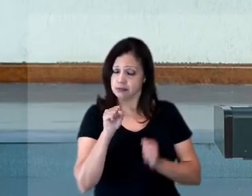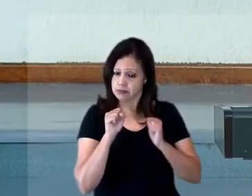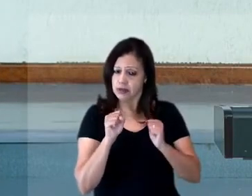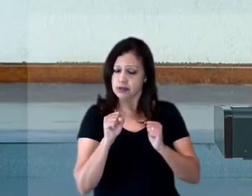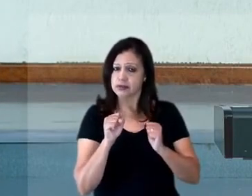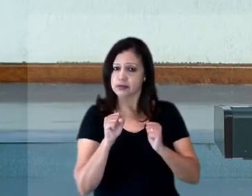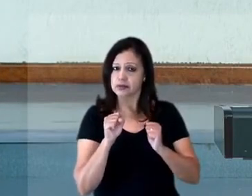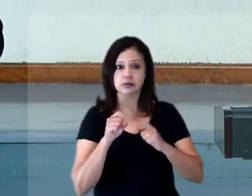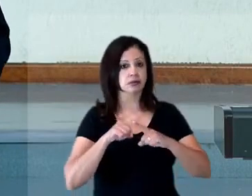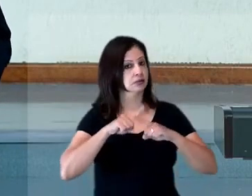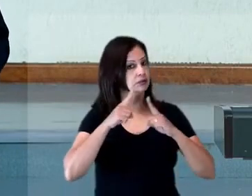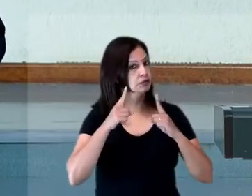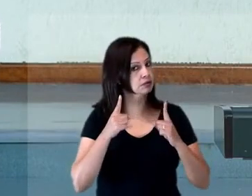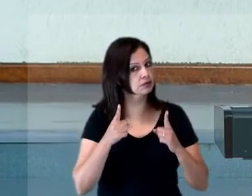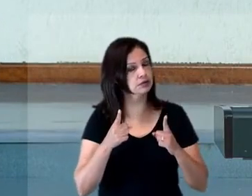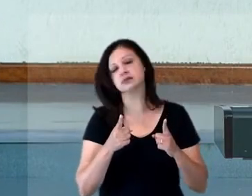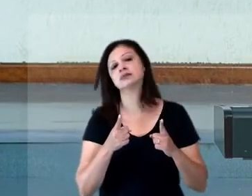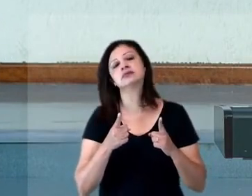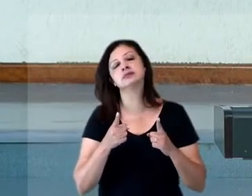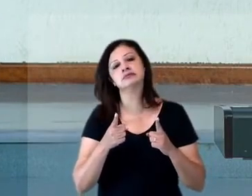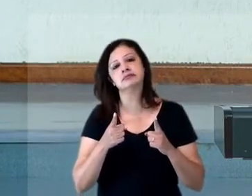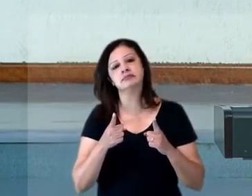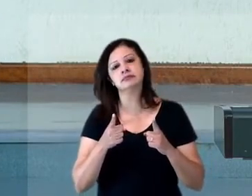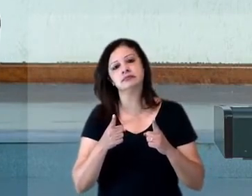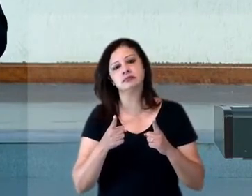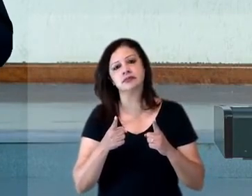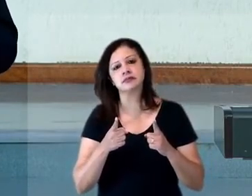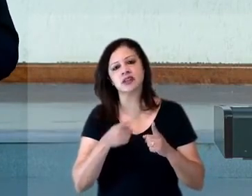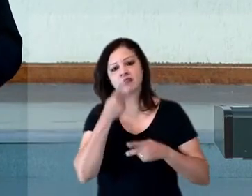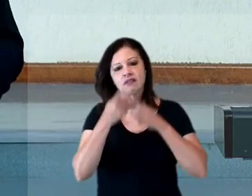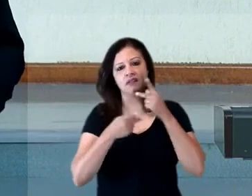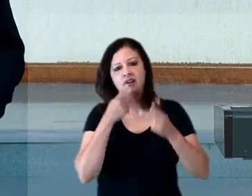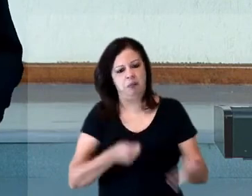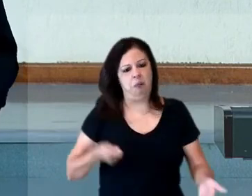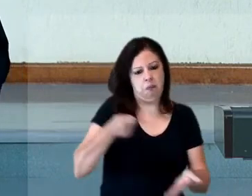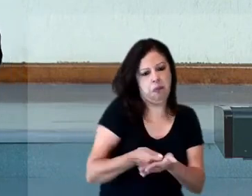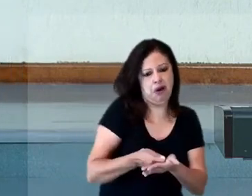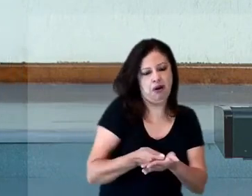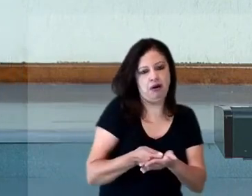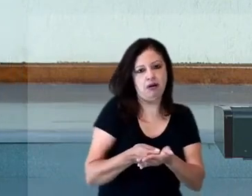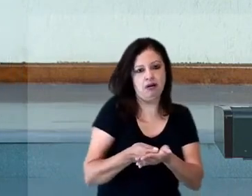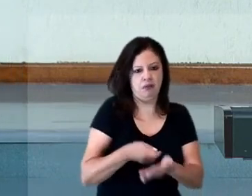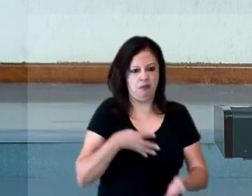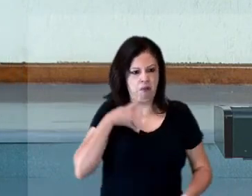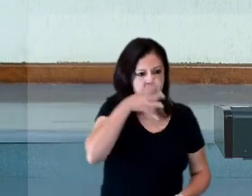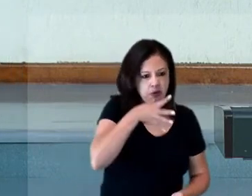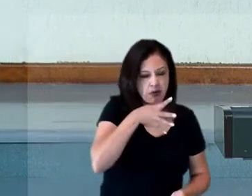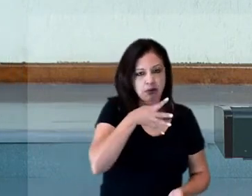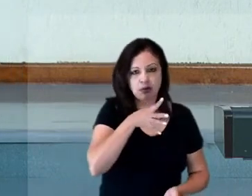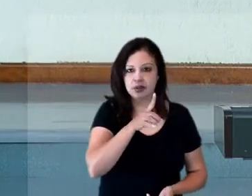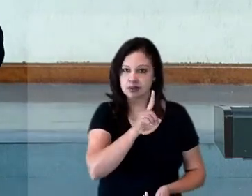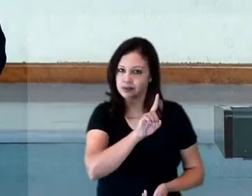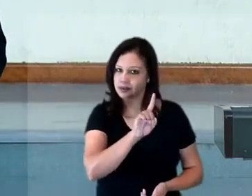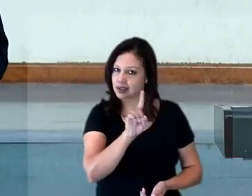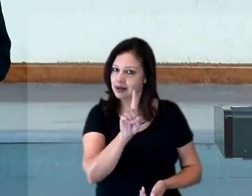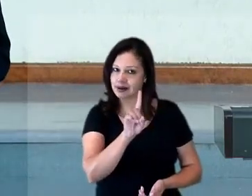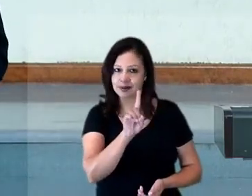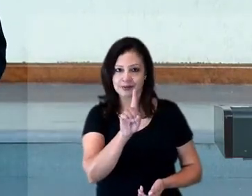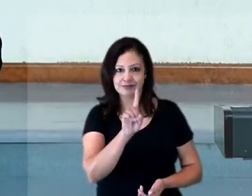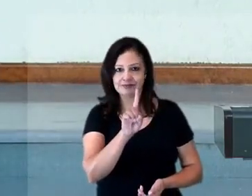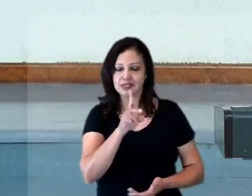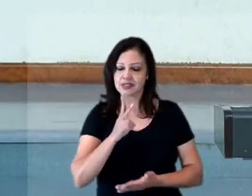verdade. Mas que seja essa verdade dita de um modo em que o amor de Deus esteja